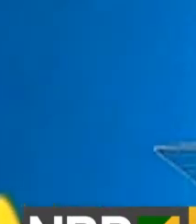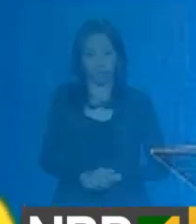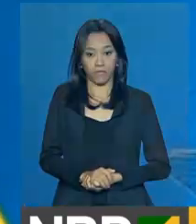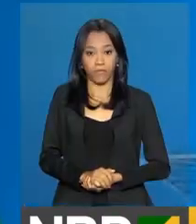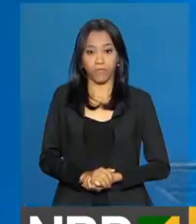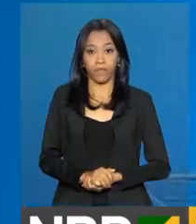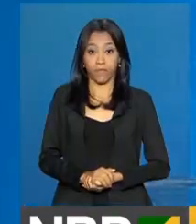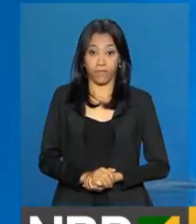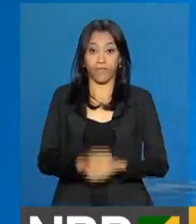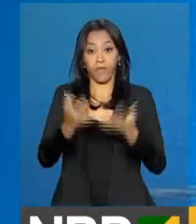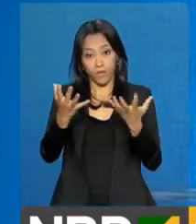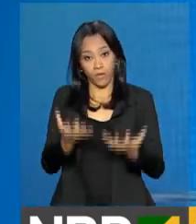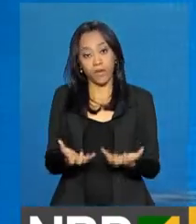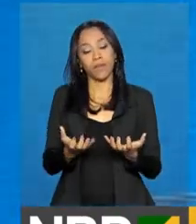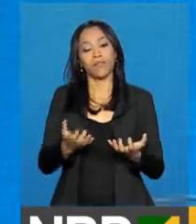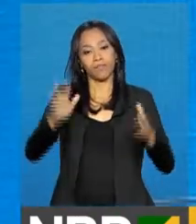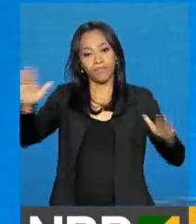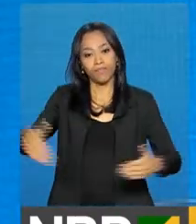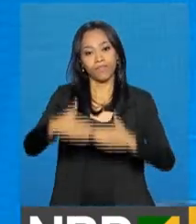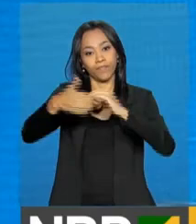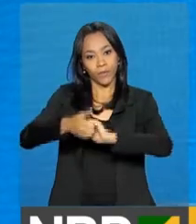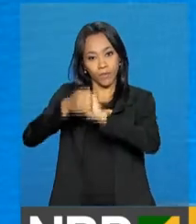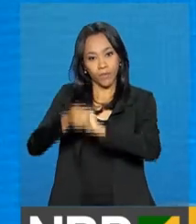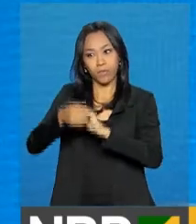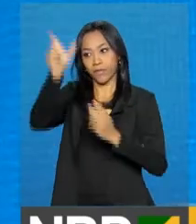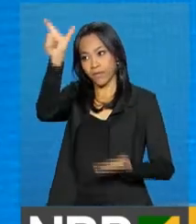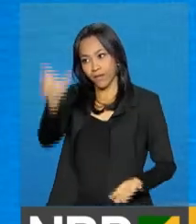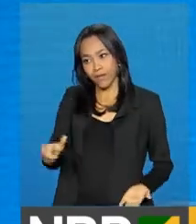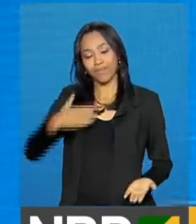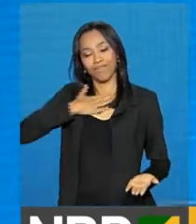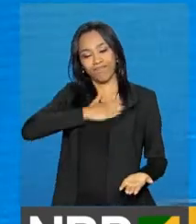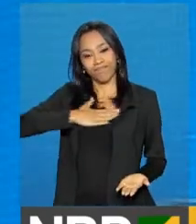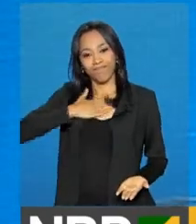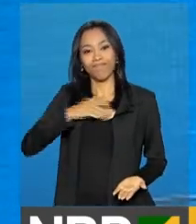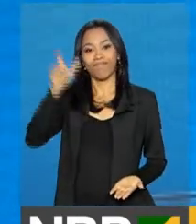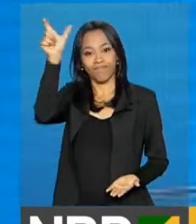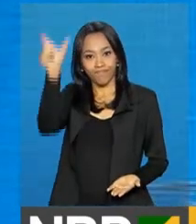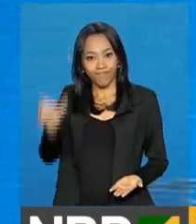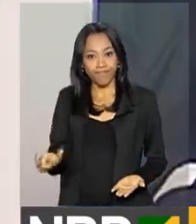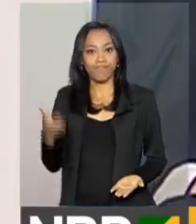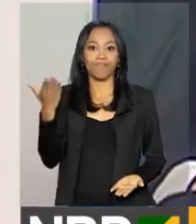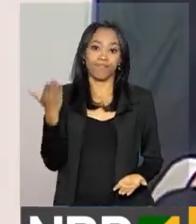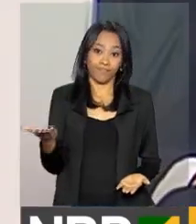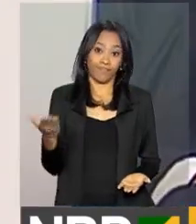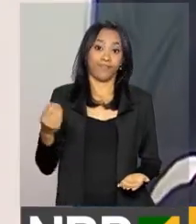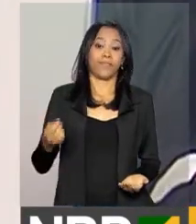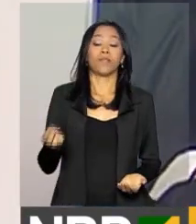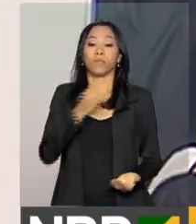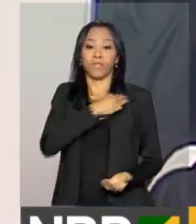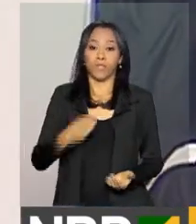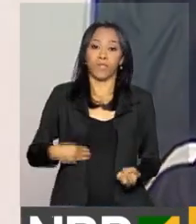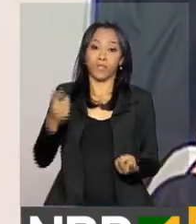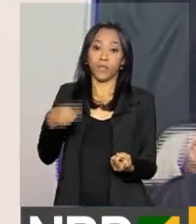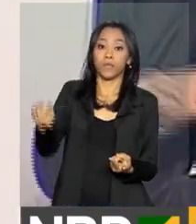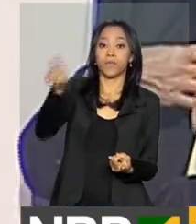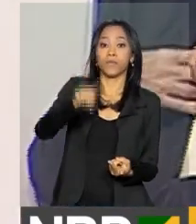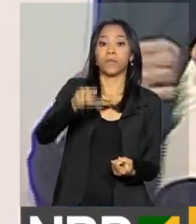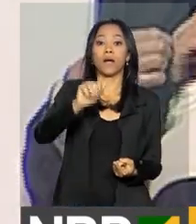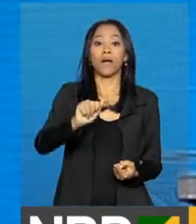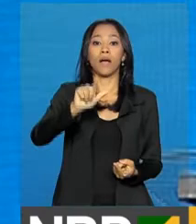Eu quero cumprimentar com muito gosto o ministro Henrique Meirelles, o Gilberto Roch, o Alexandre Baldi,